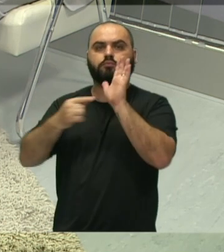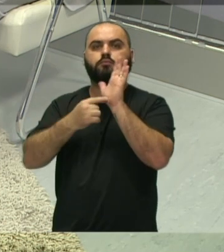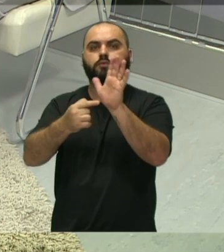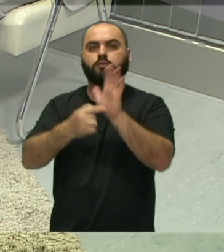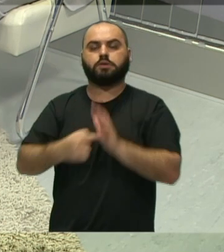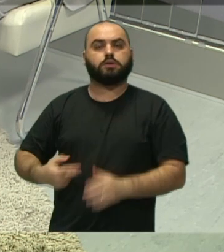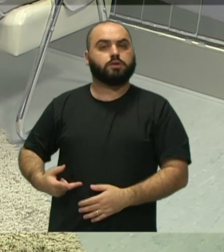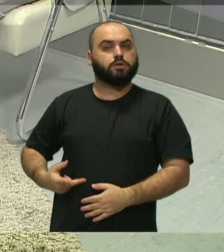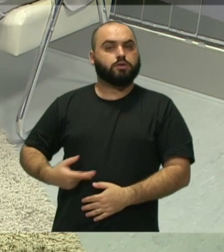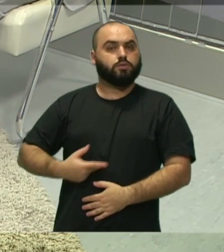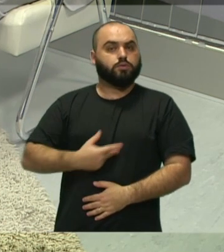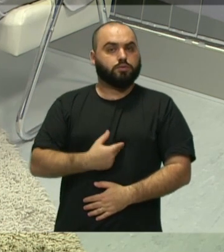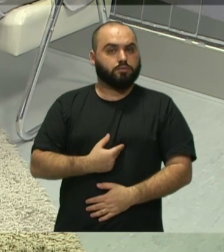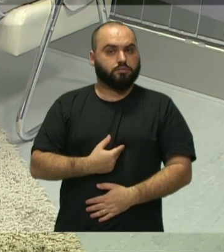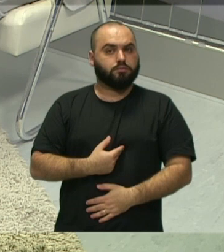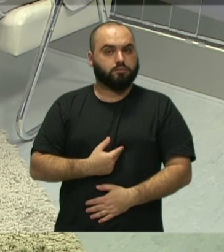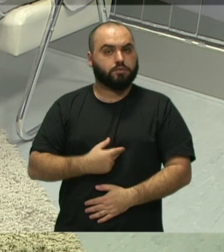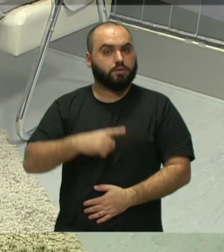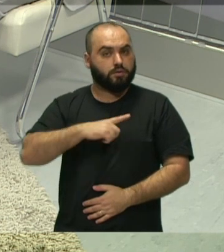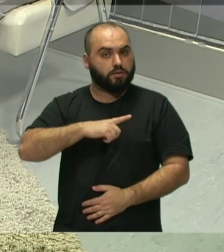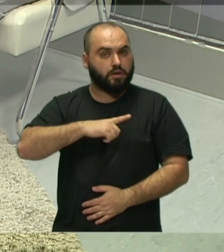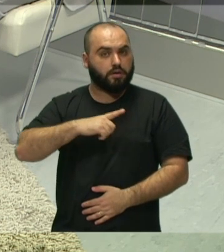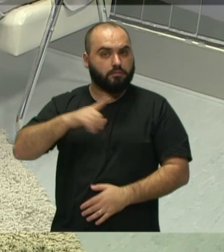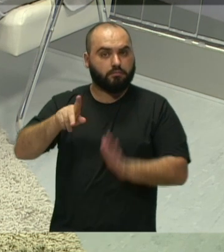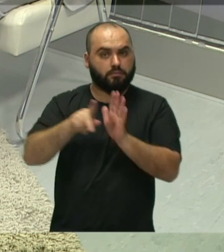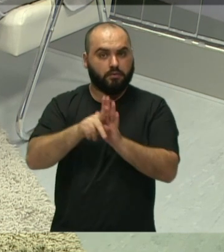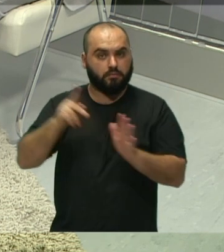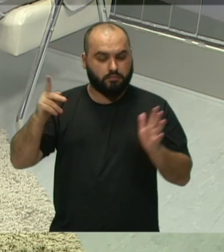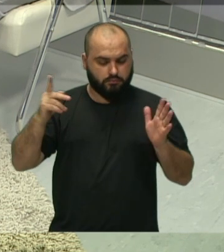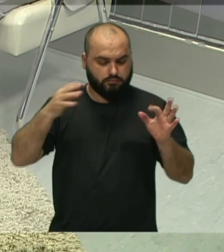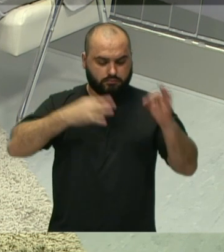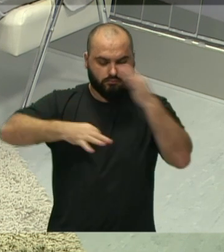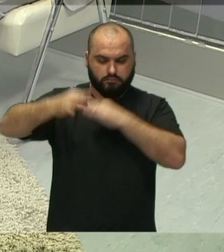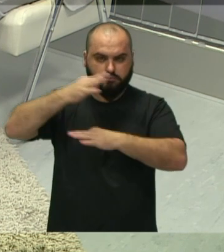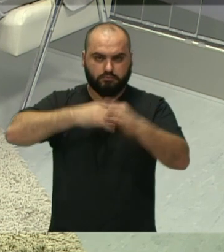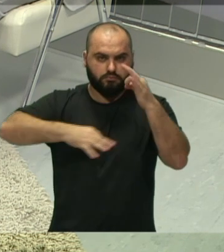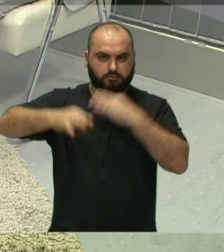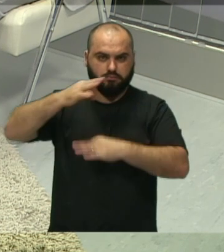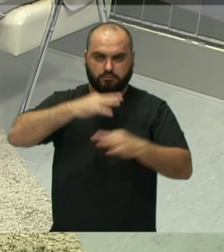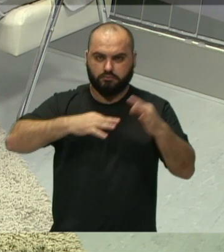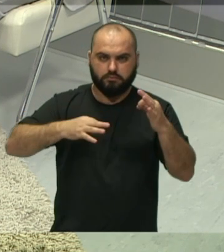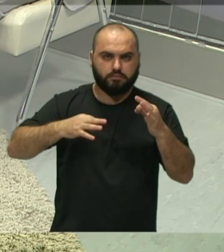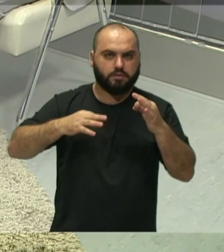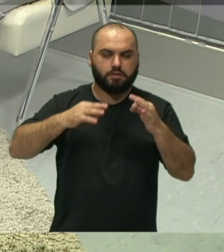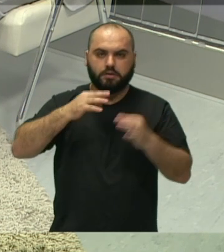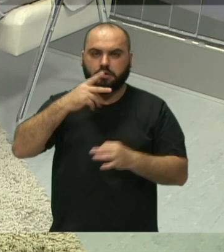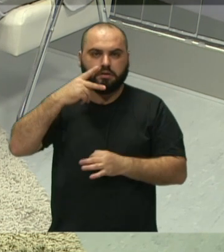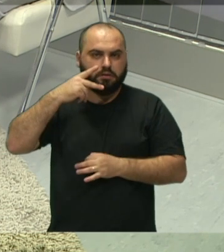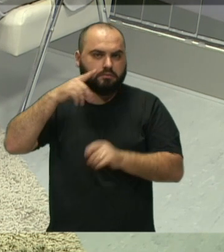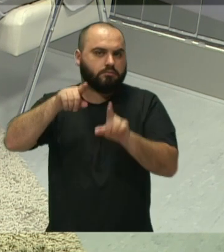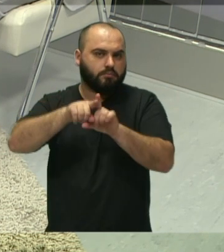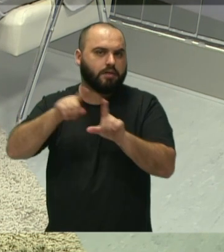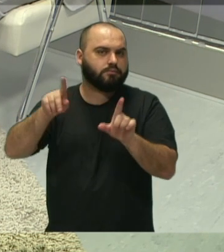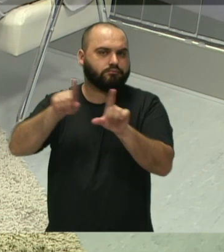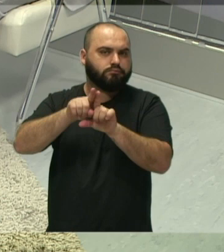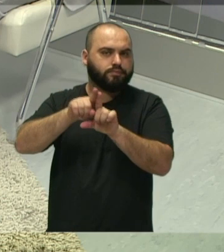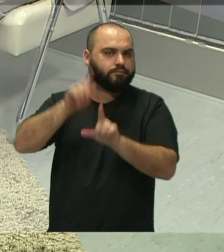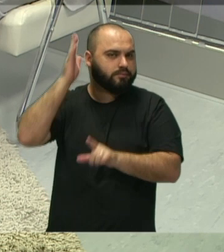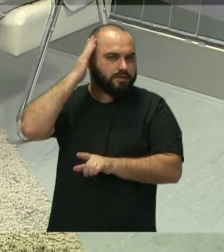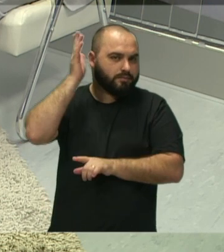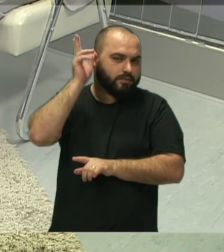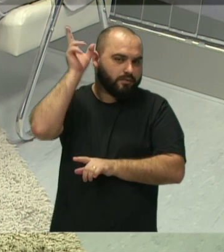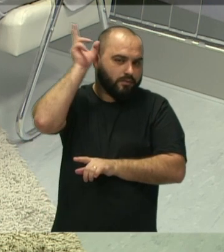cirurgias que envolvem, às vezes, a estética de cães e gatos, mas também elas causam a mutilação de